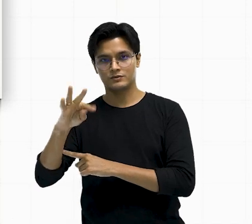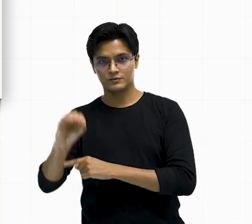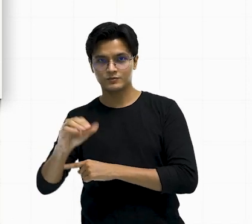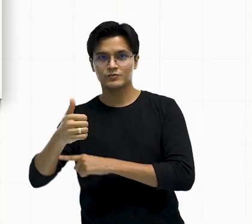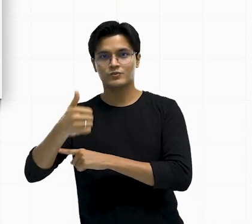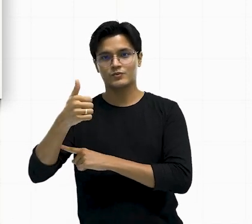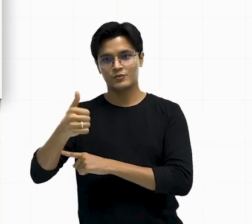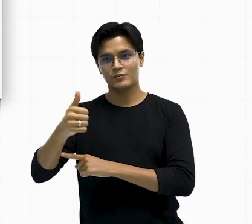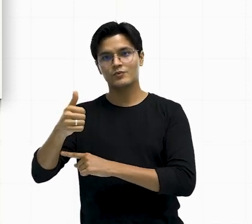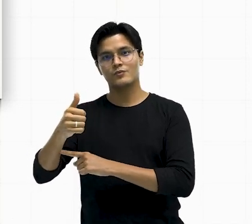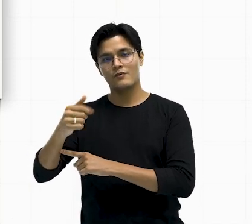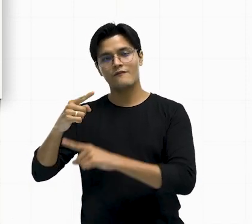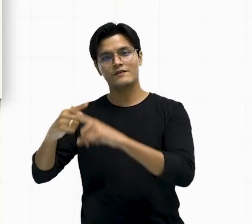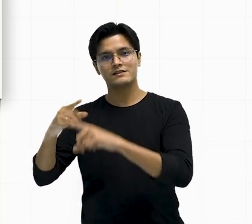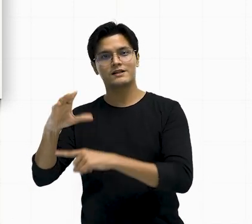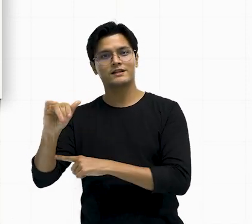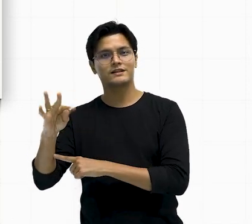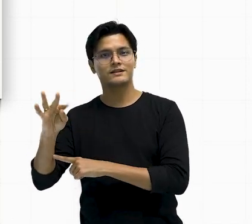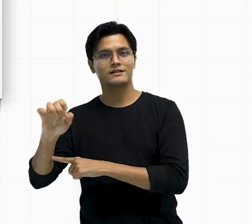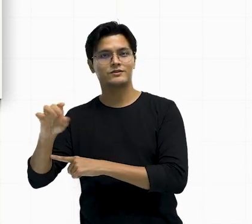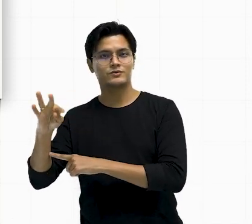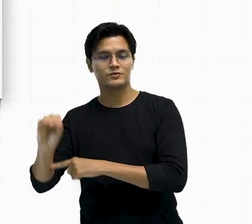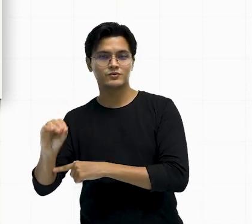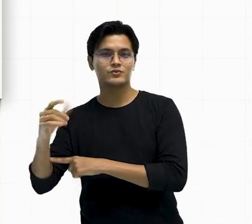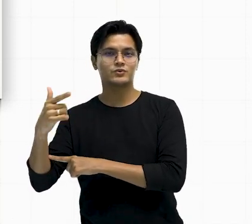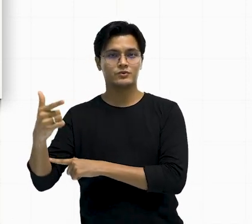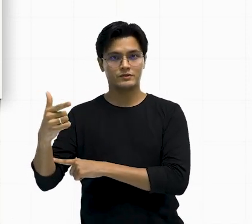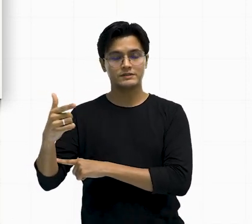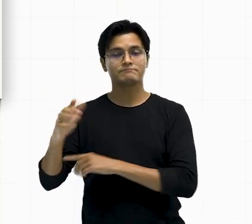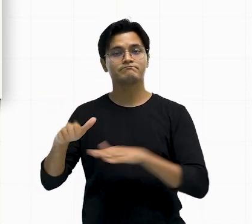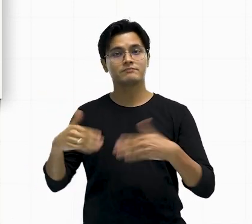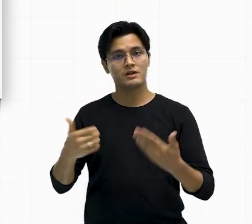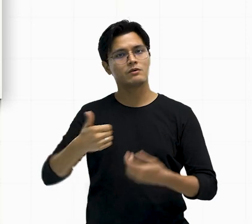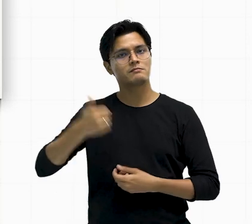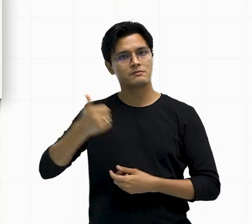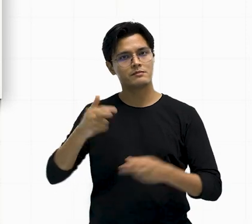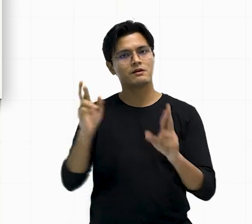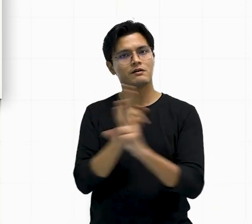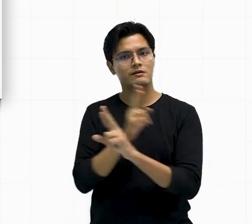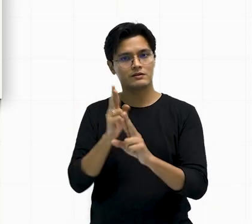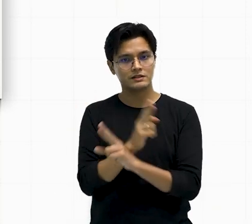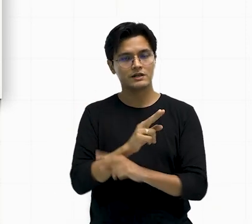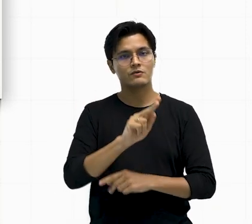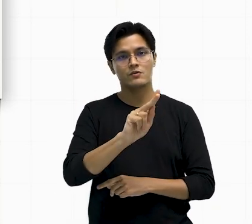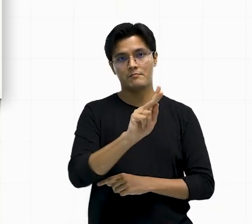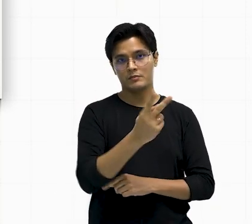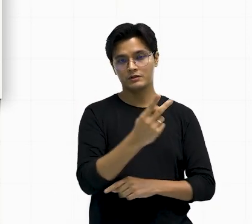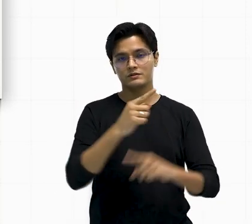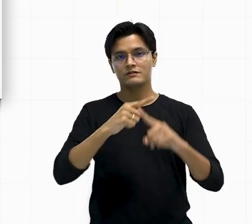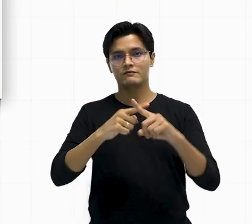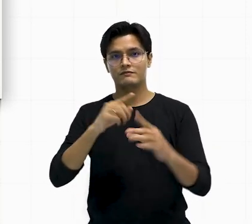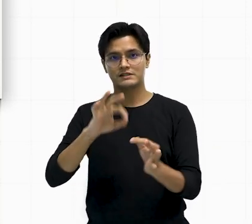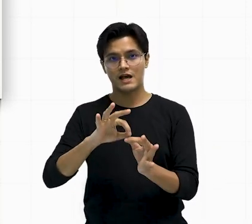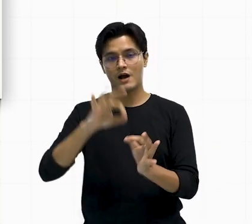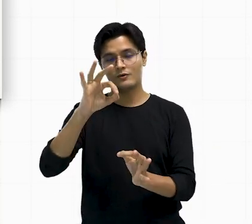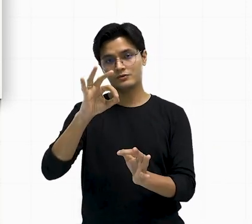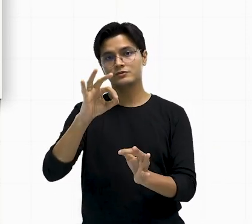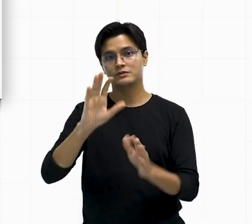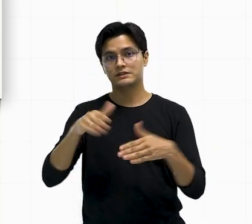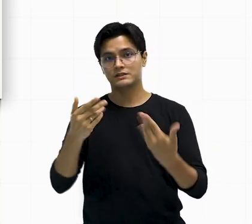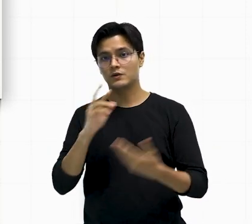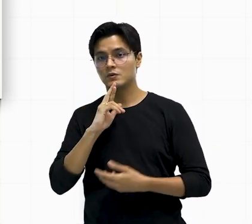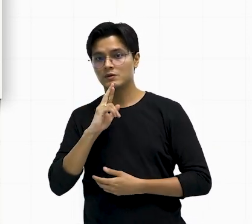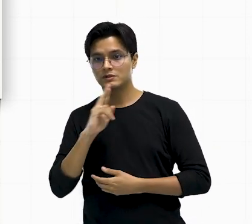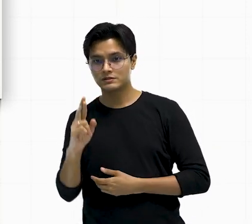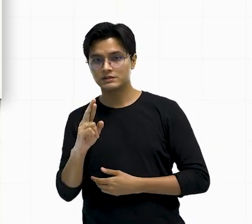tá? Então, é a primeira relação. Quando você multiplica a hipotenusa por altura, o resultado desse produto